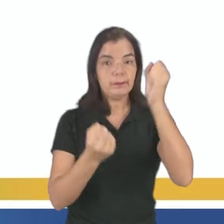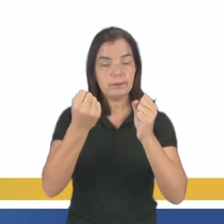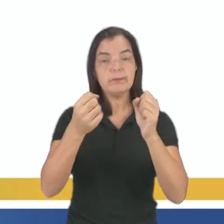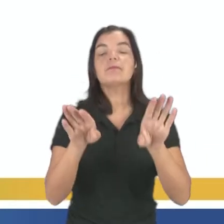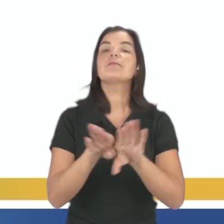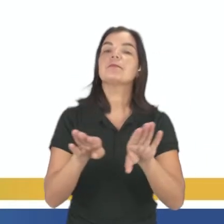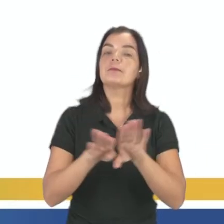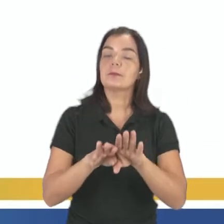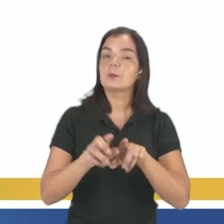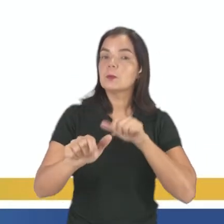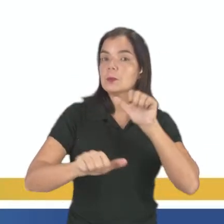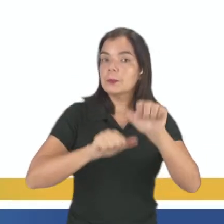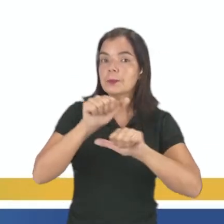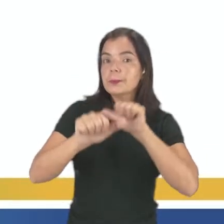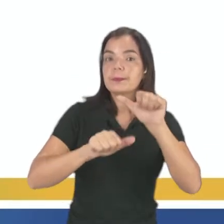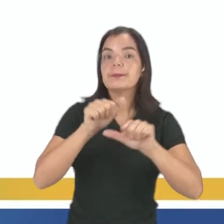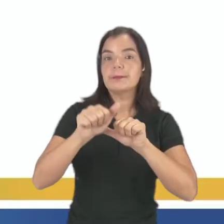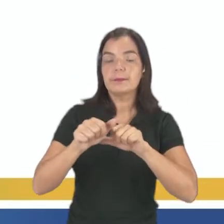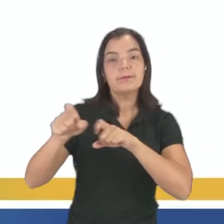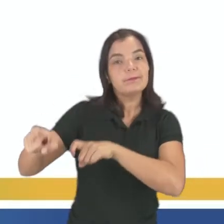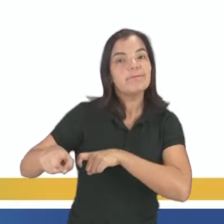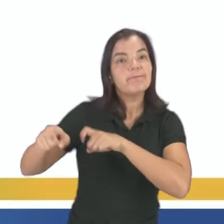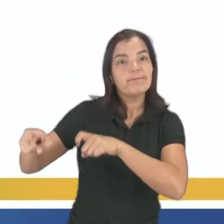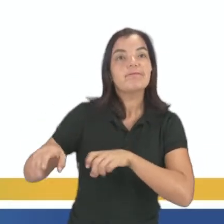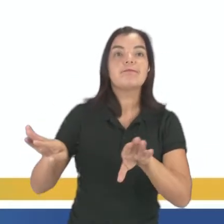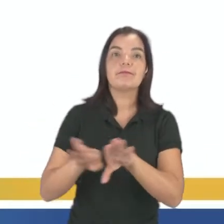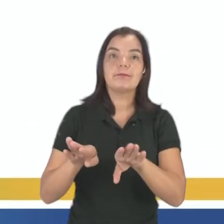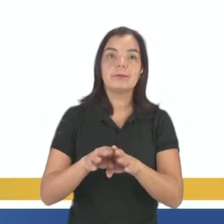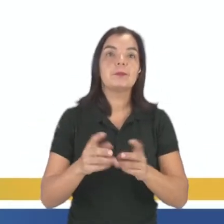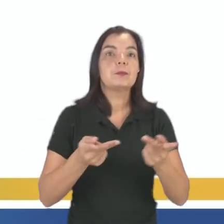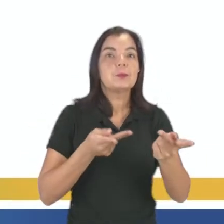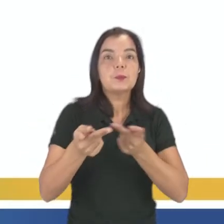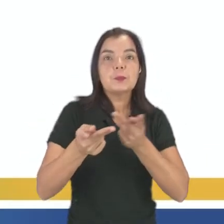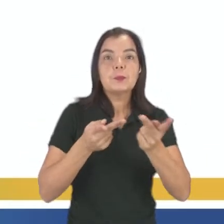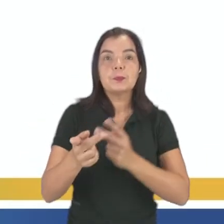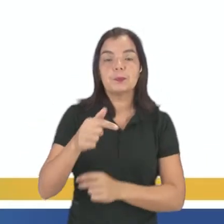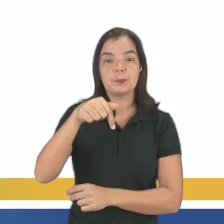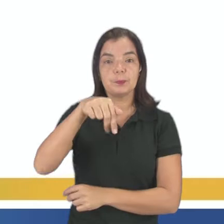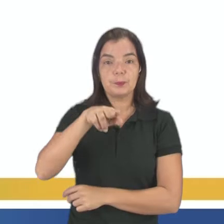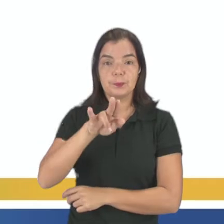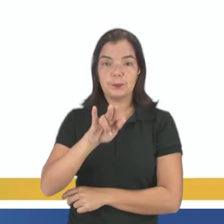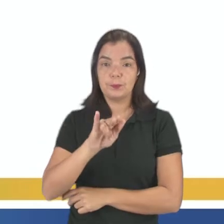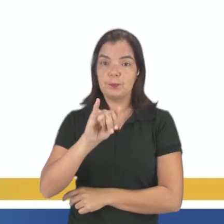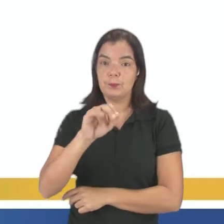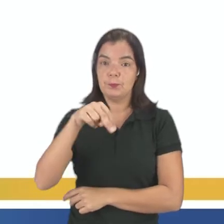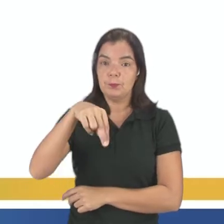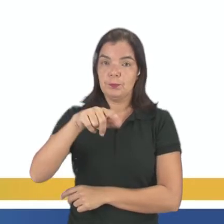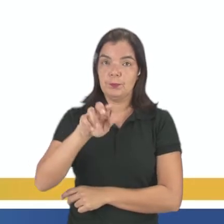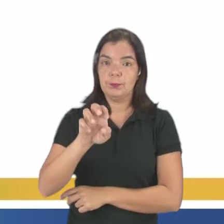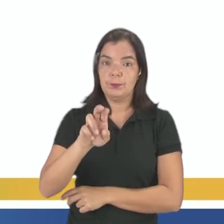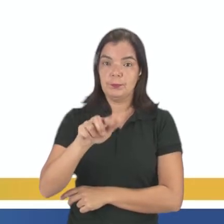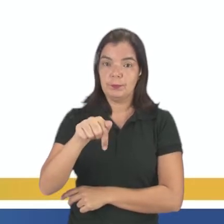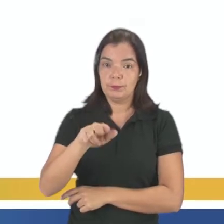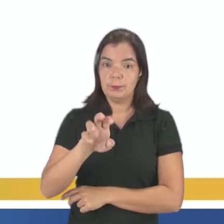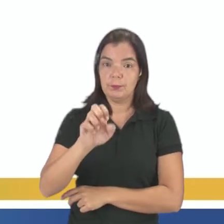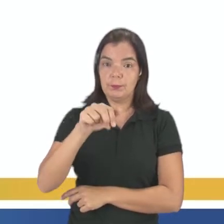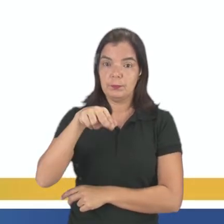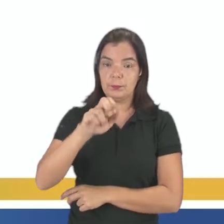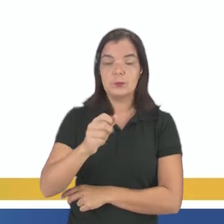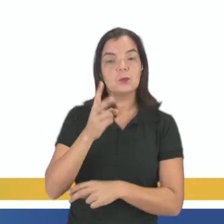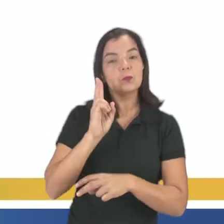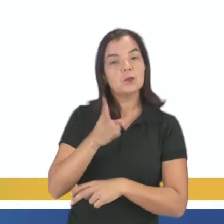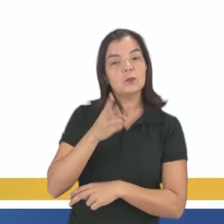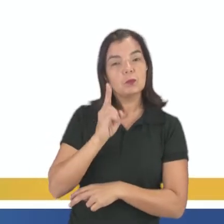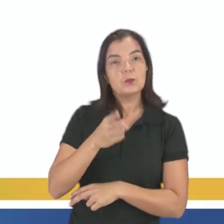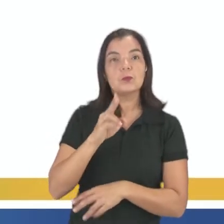reforma agrária. A gente tem aí um plano quinquenal, se vocês prestarem atenção a esse termo, a gente tem o mesmo